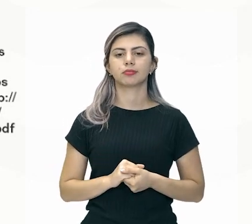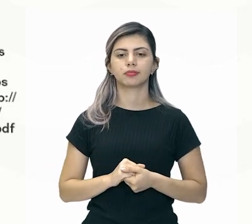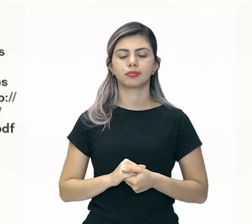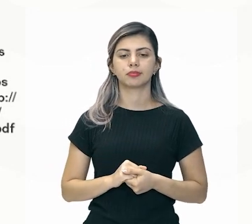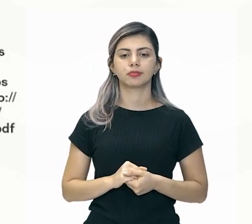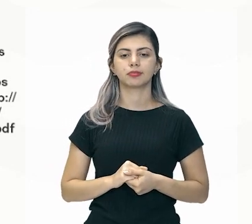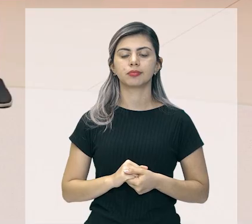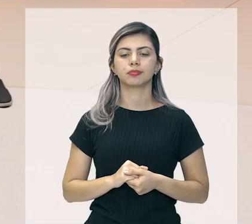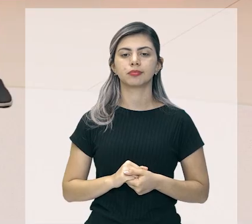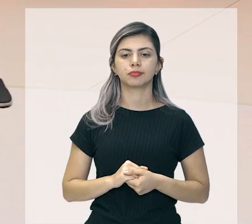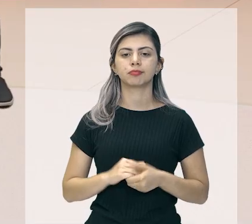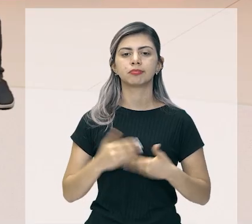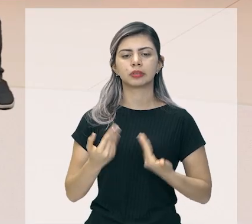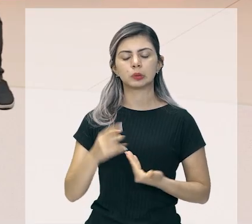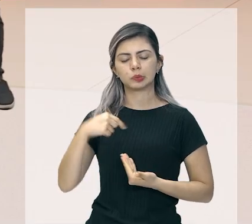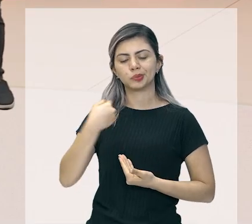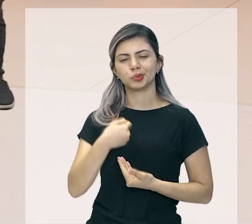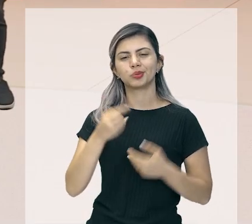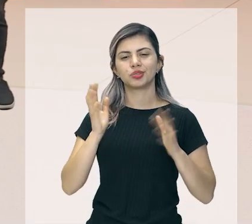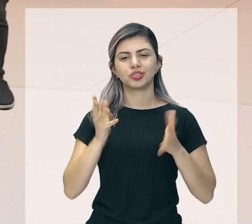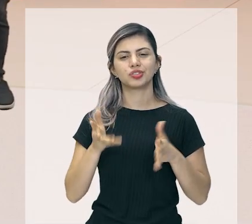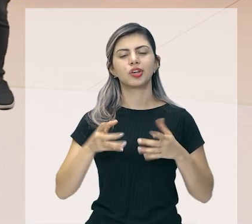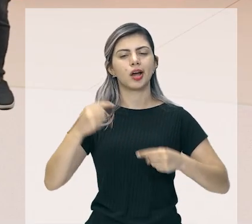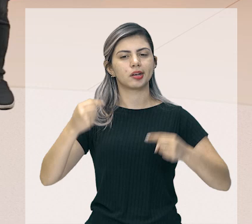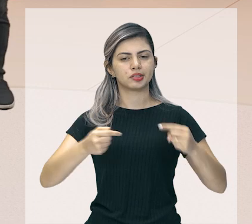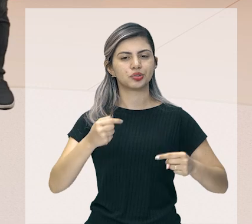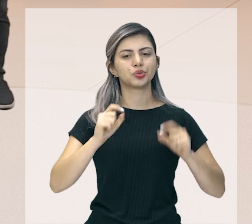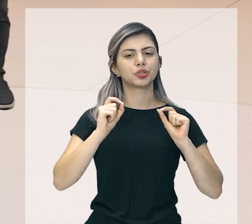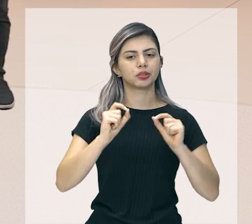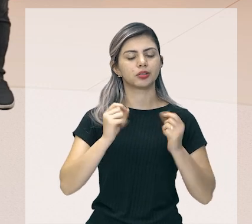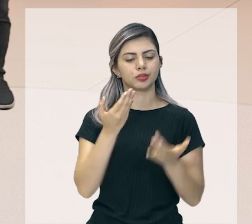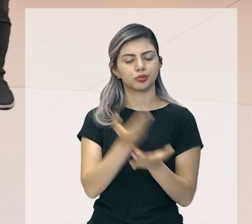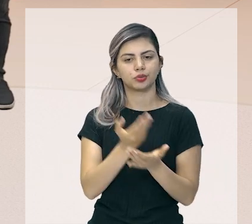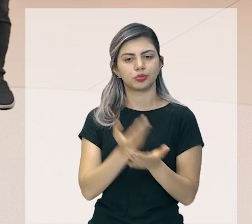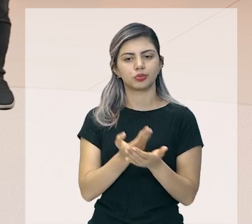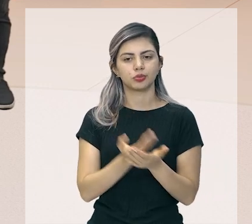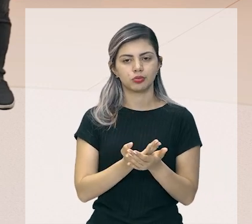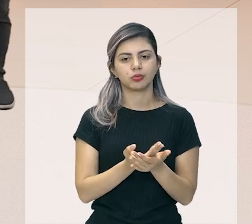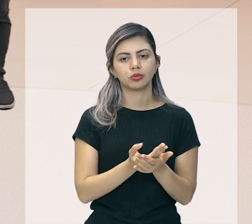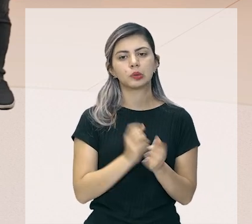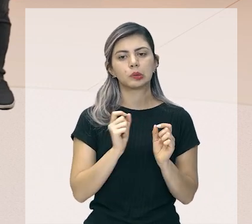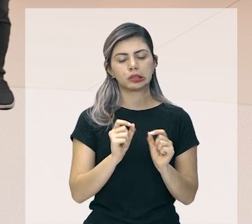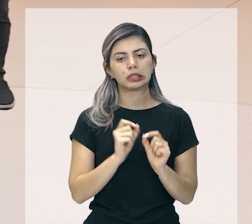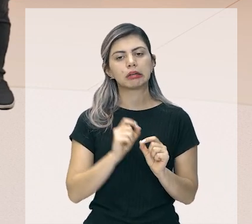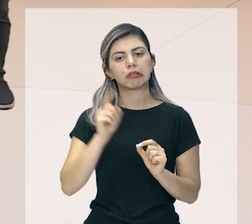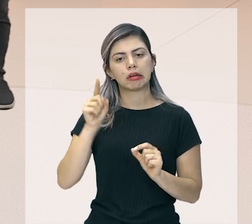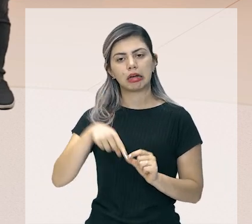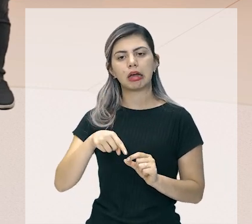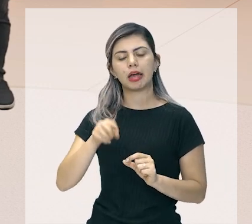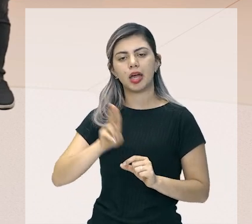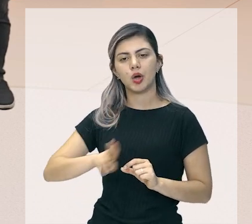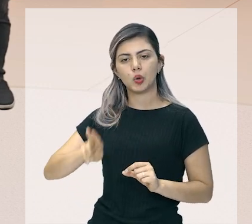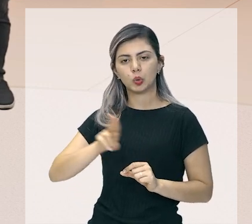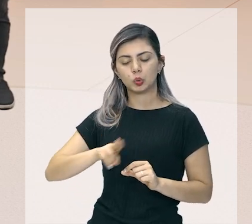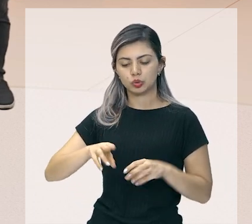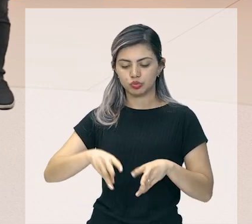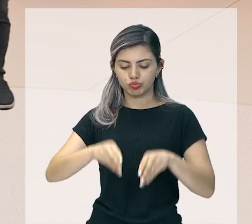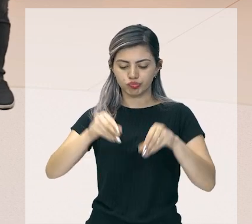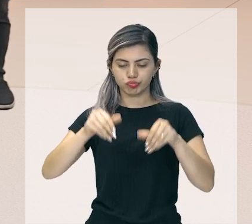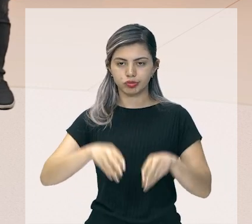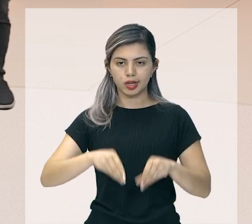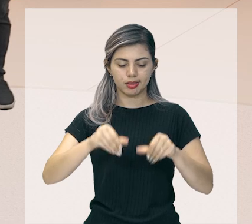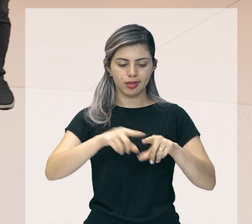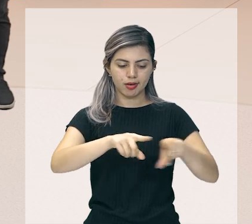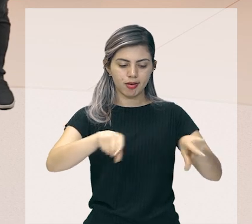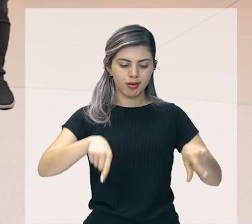discussão, pessoal, que a gente já viu aqui ao longo da nossa aula da unidade 1 também, foi com relação ao uso da terra, ao uso do